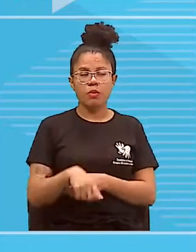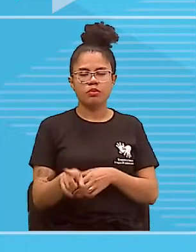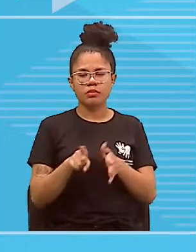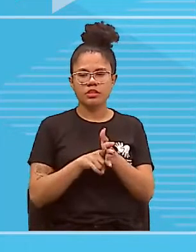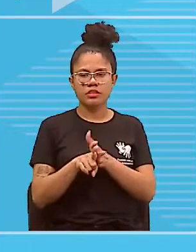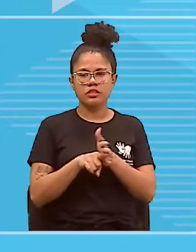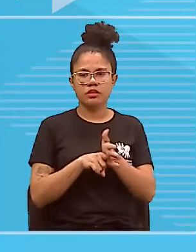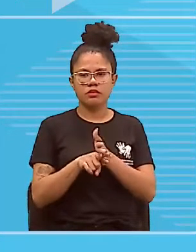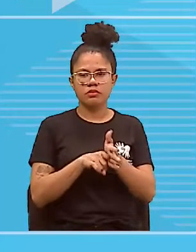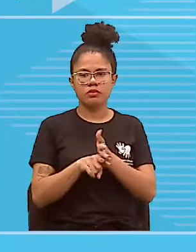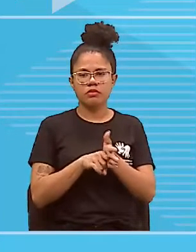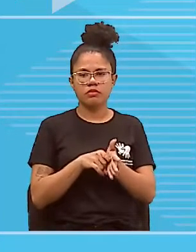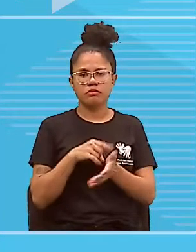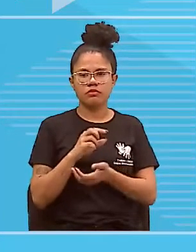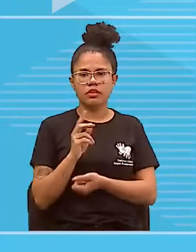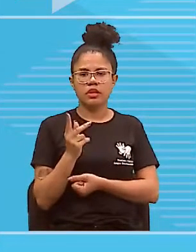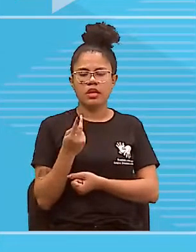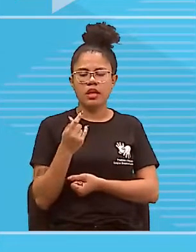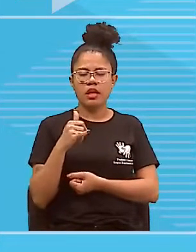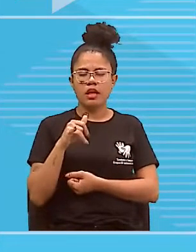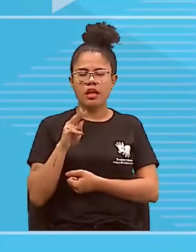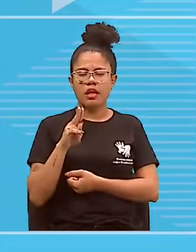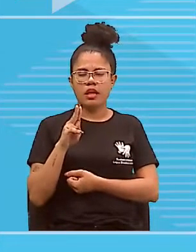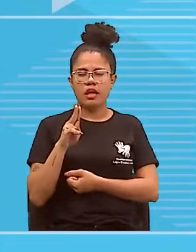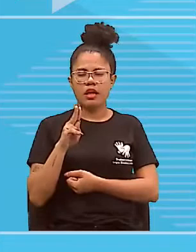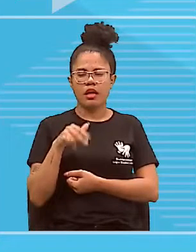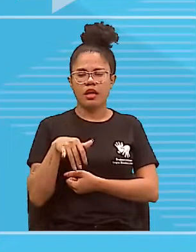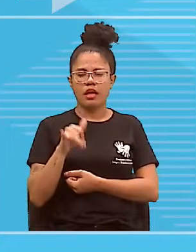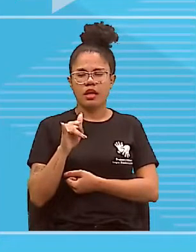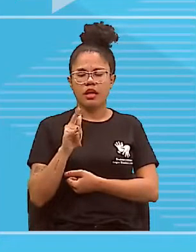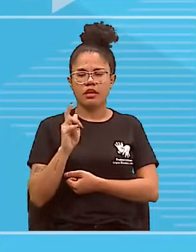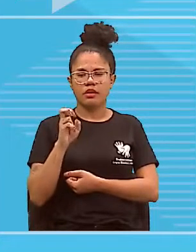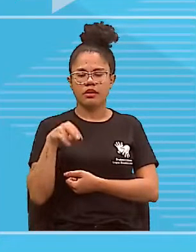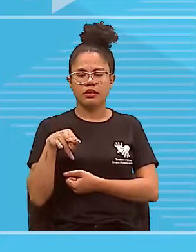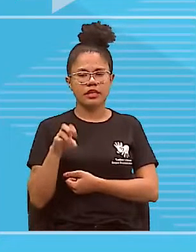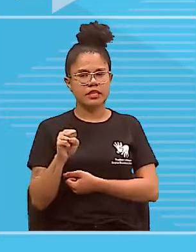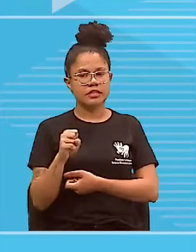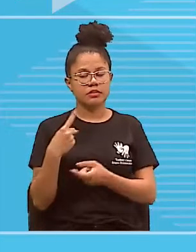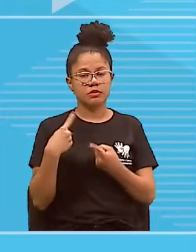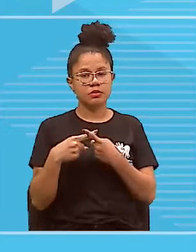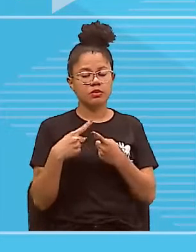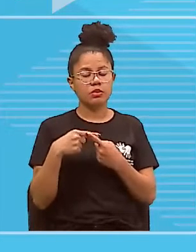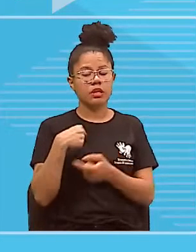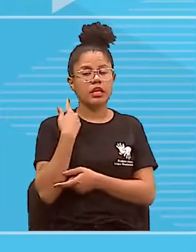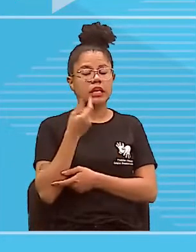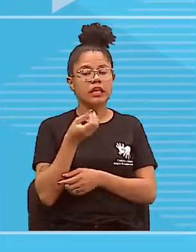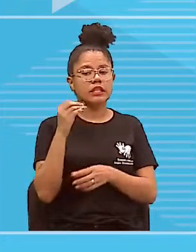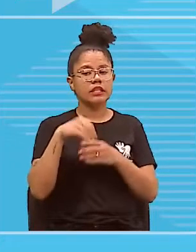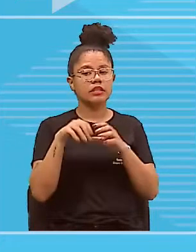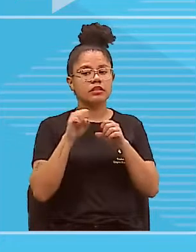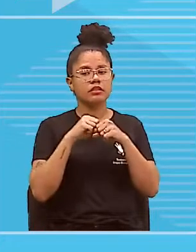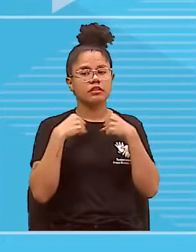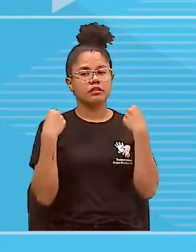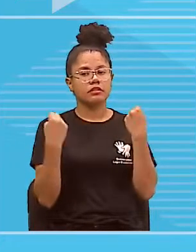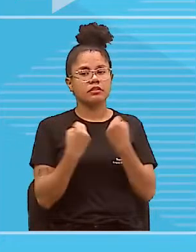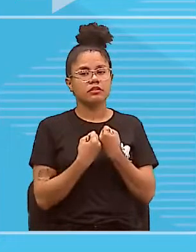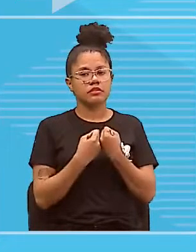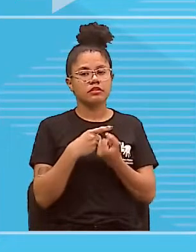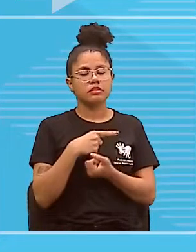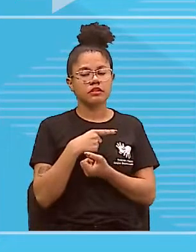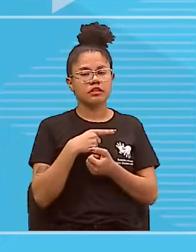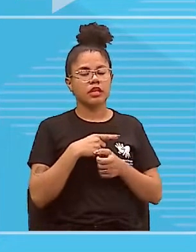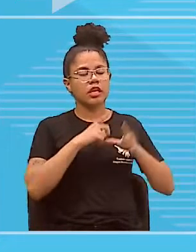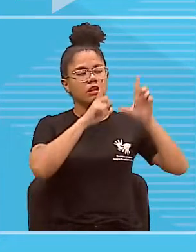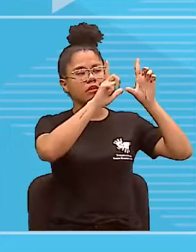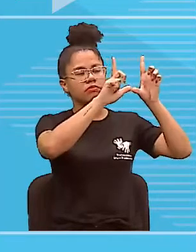quem fazia parte dessa sociedade desse grupo de cientistas tinha lá os